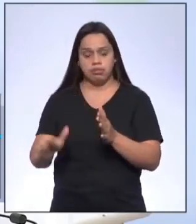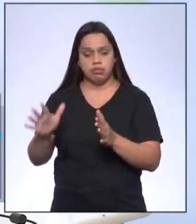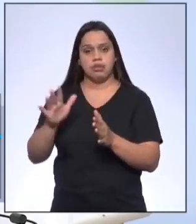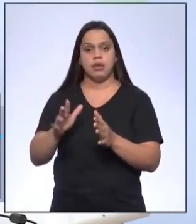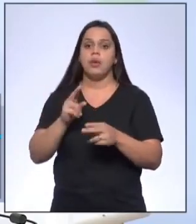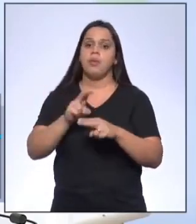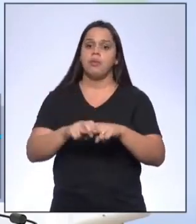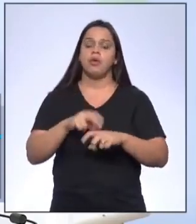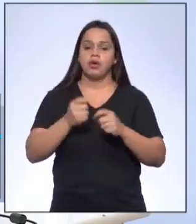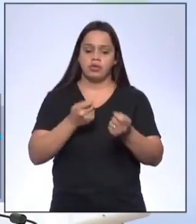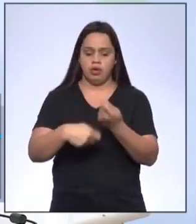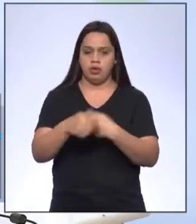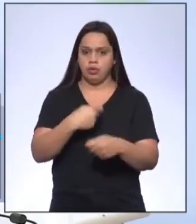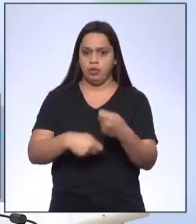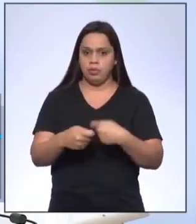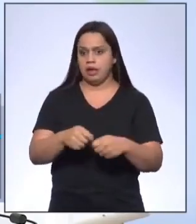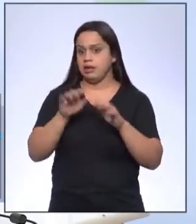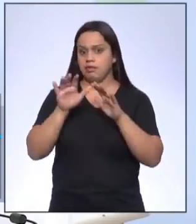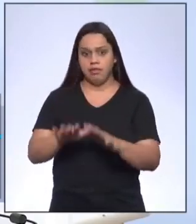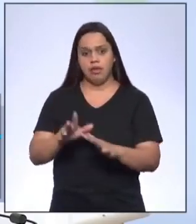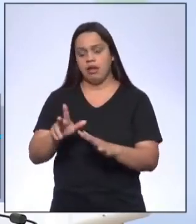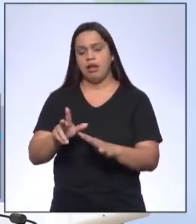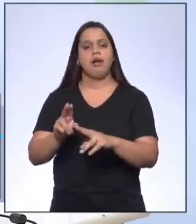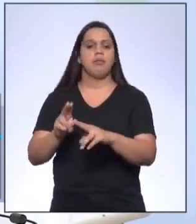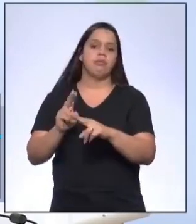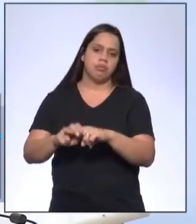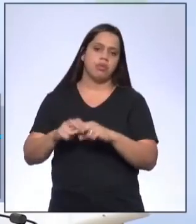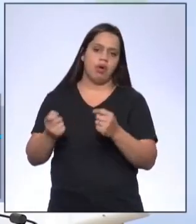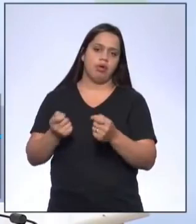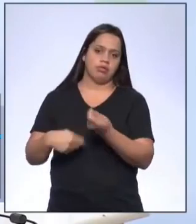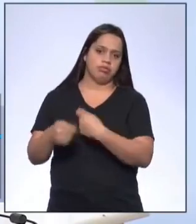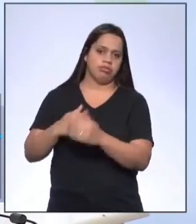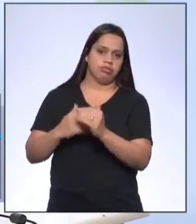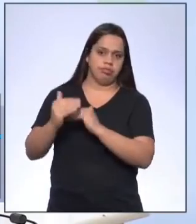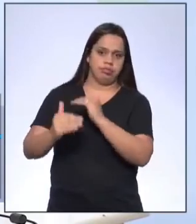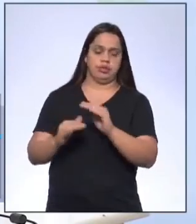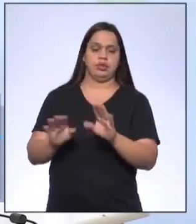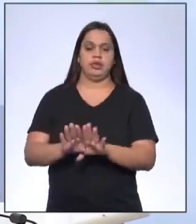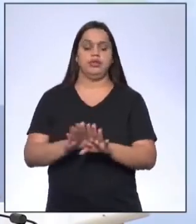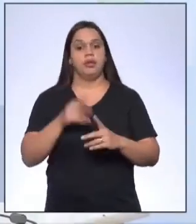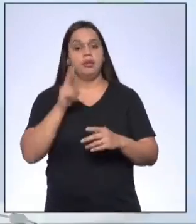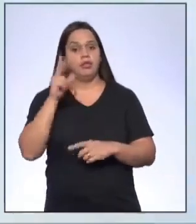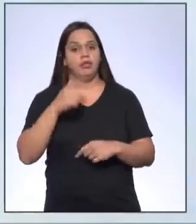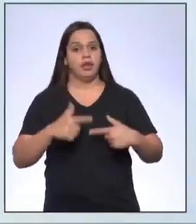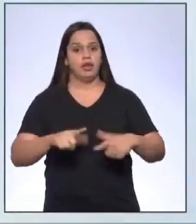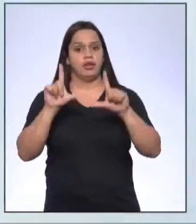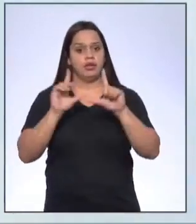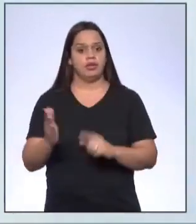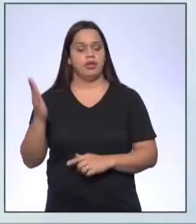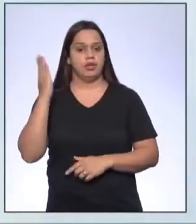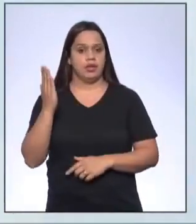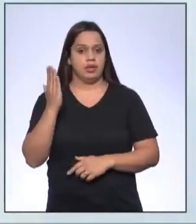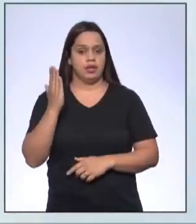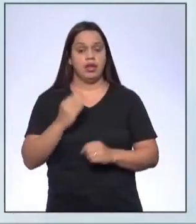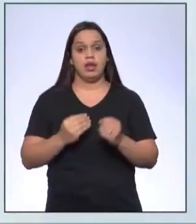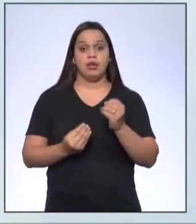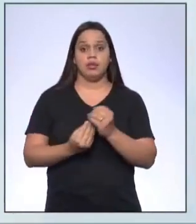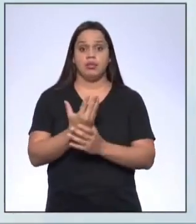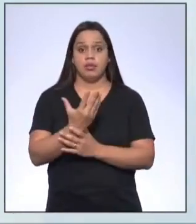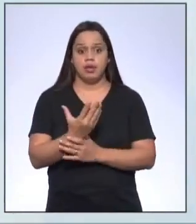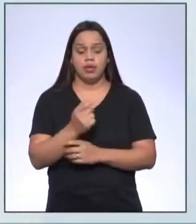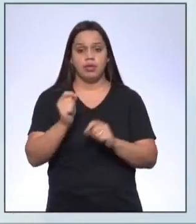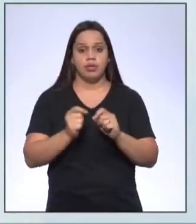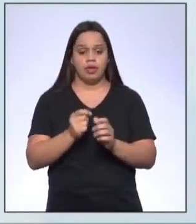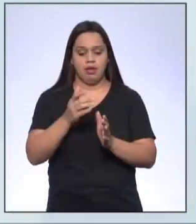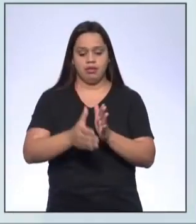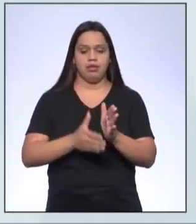hoje nessas áreas aí, perfeito? Vamos ver aí na próxima tela, né, a implantação da ferrovia no Brasil no final aí do